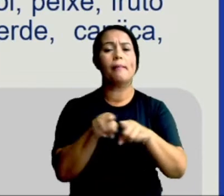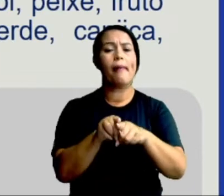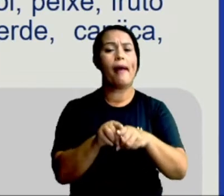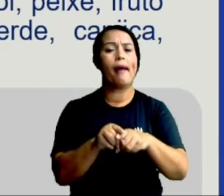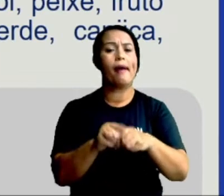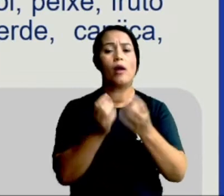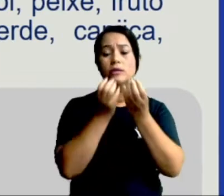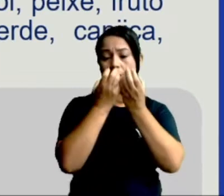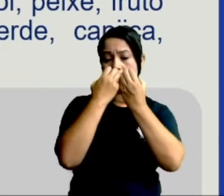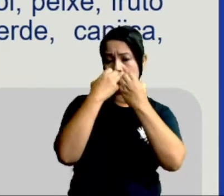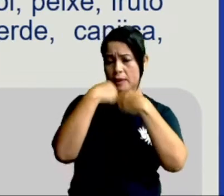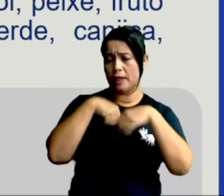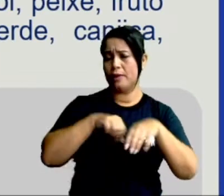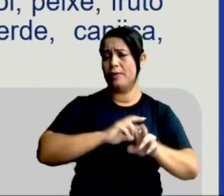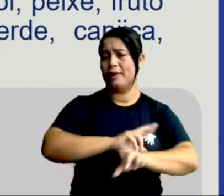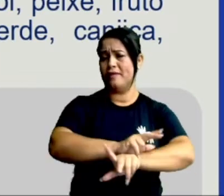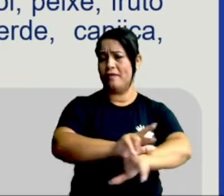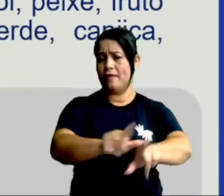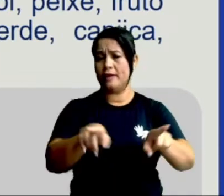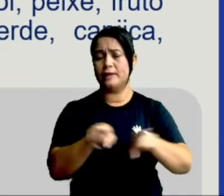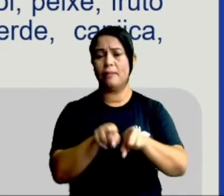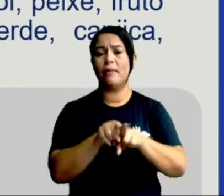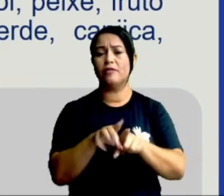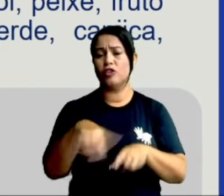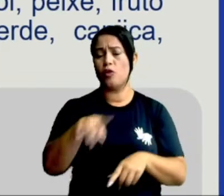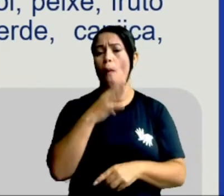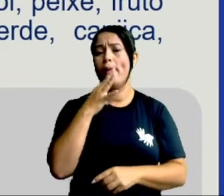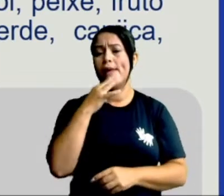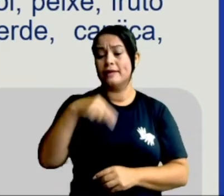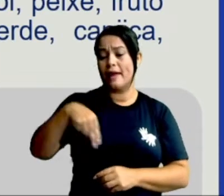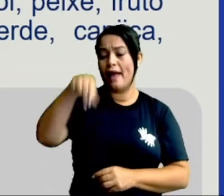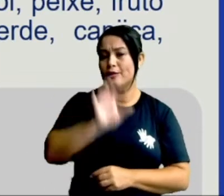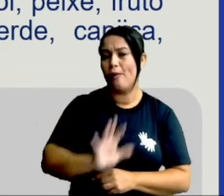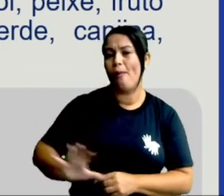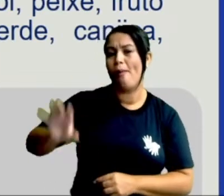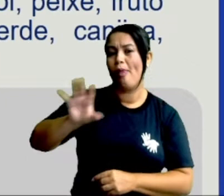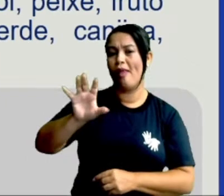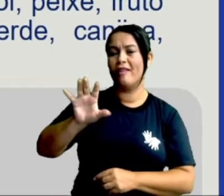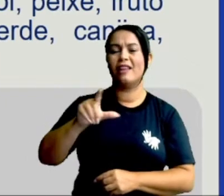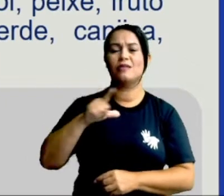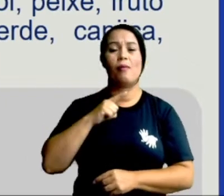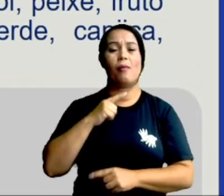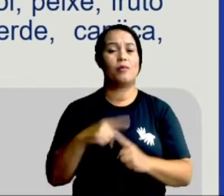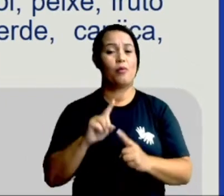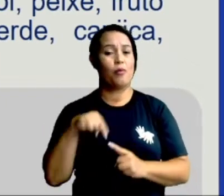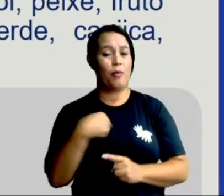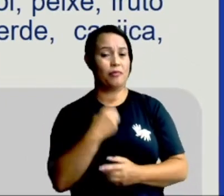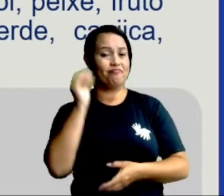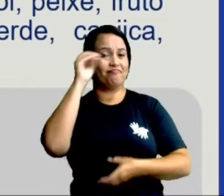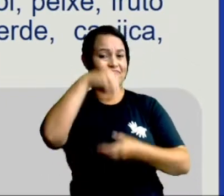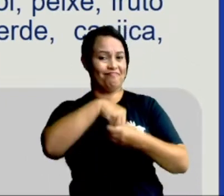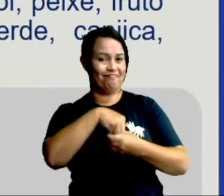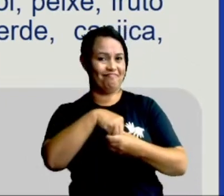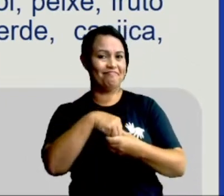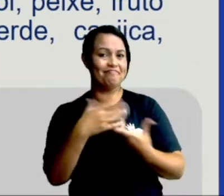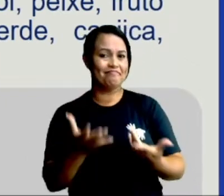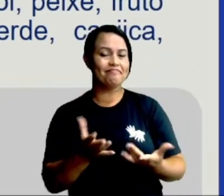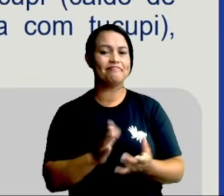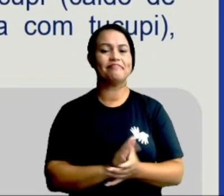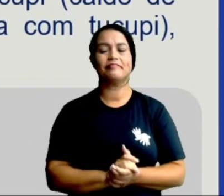entre outros, né, que nós conhecemos bem quando se trata de região Nordeste pois é a qual nós fazemos parte, não